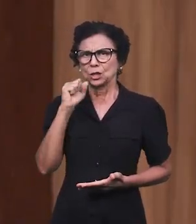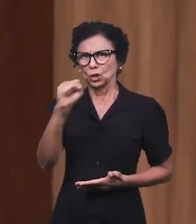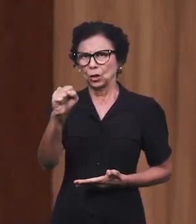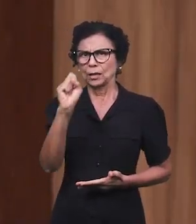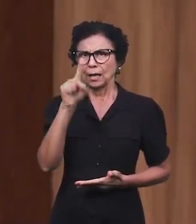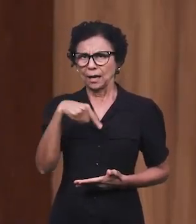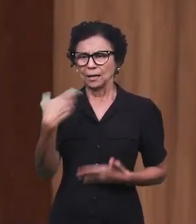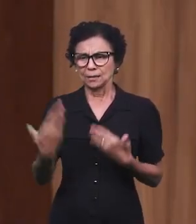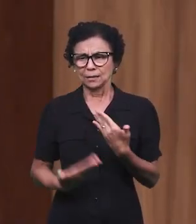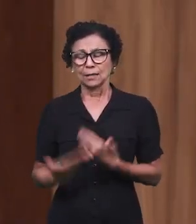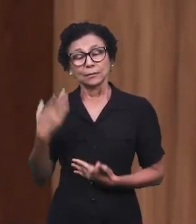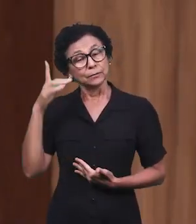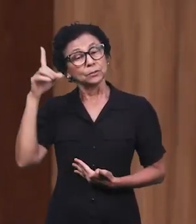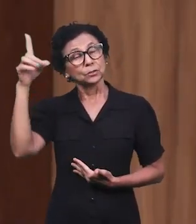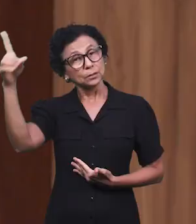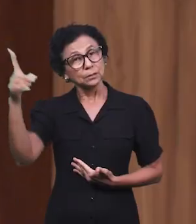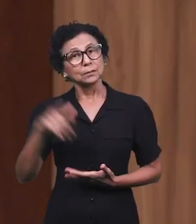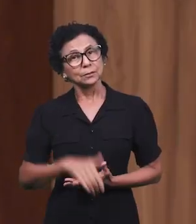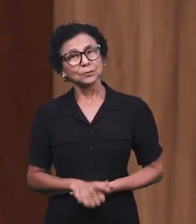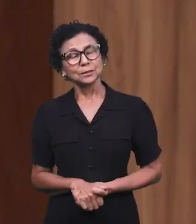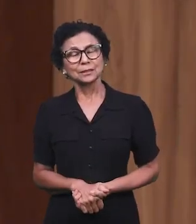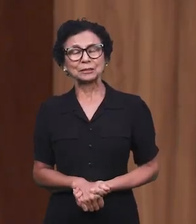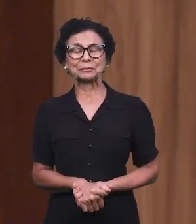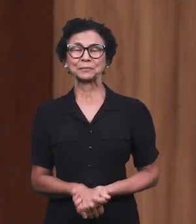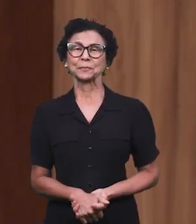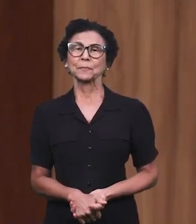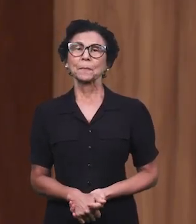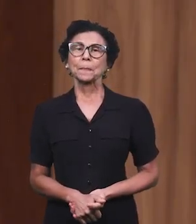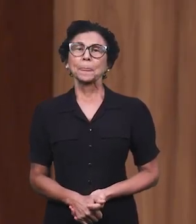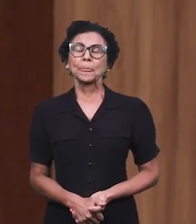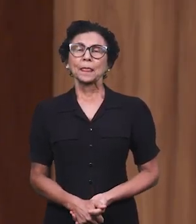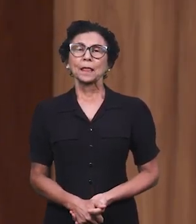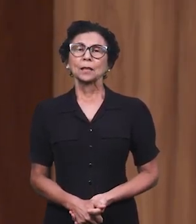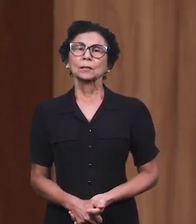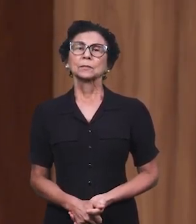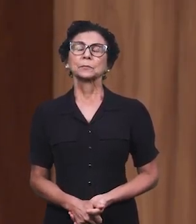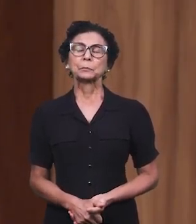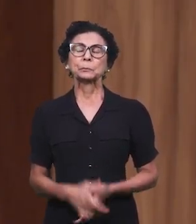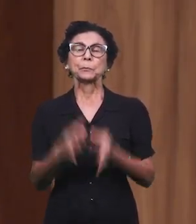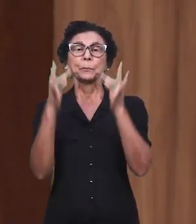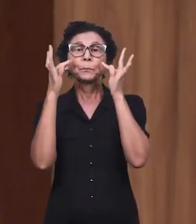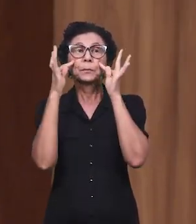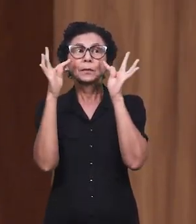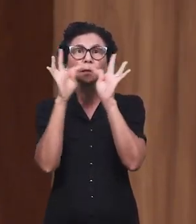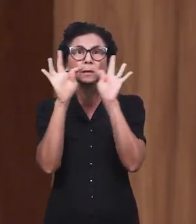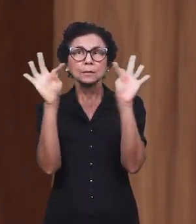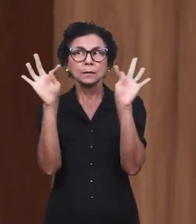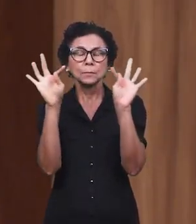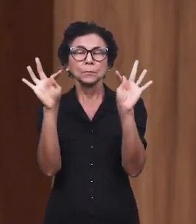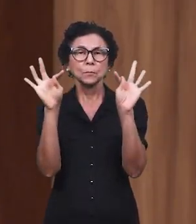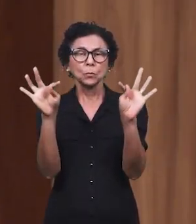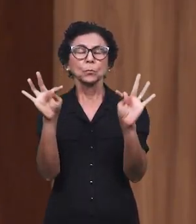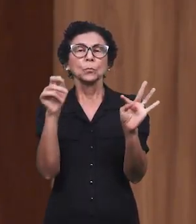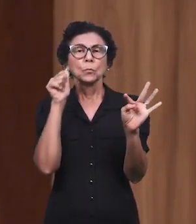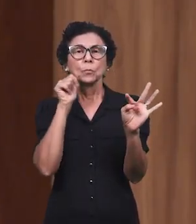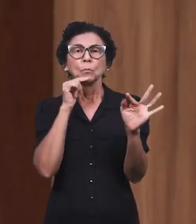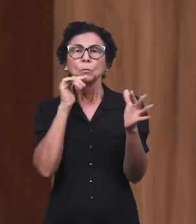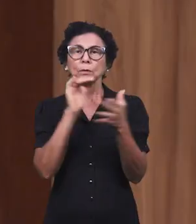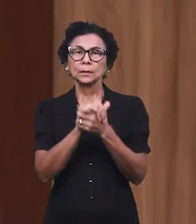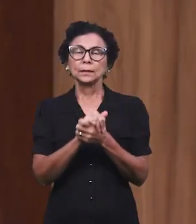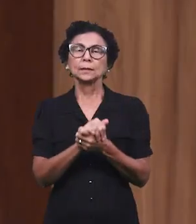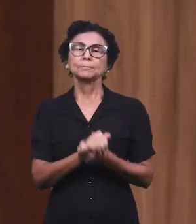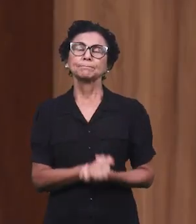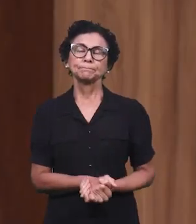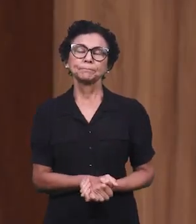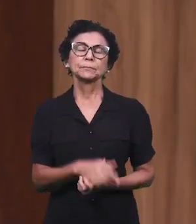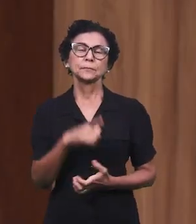Deus, mais ainda, vocês têm um testemunho para dar. O marido tem, a esposa tem.